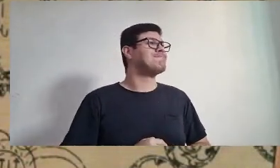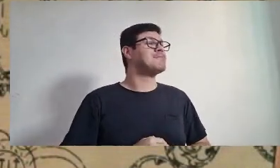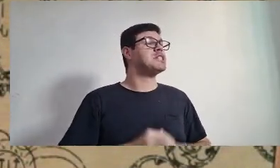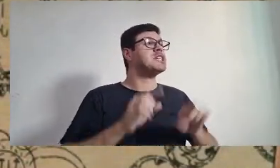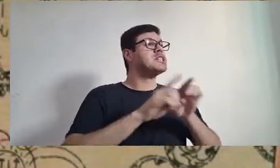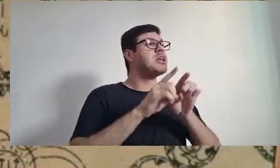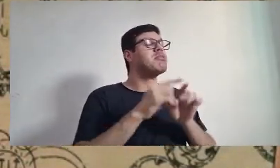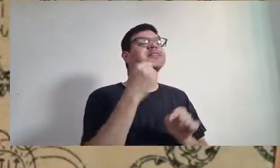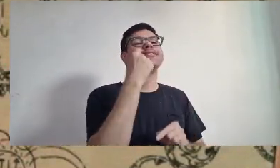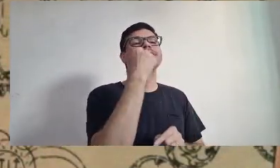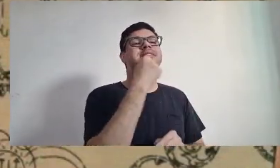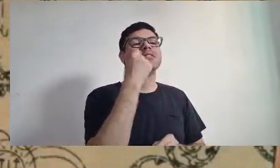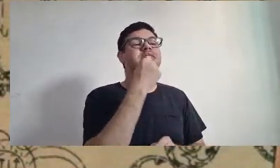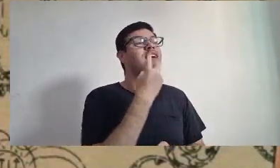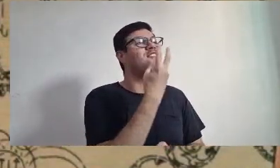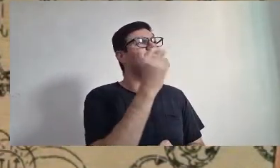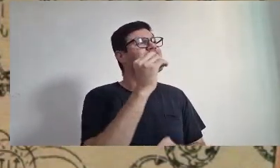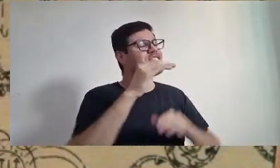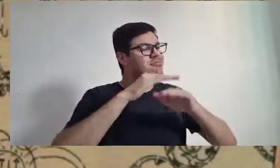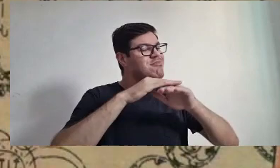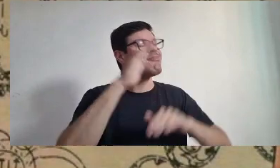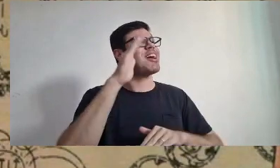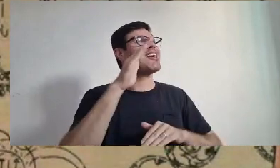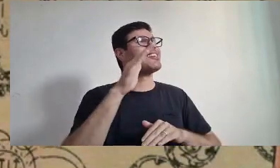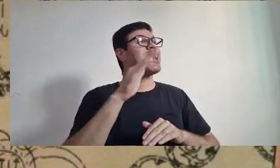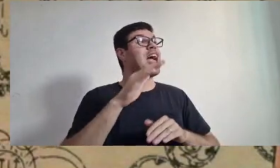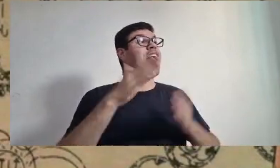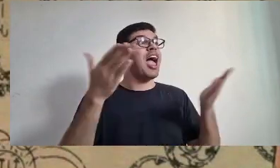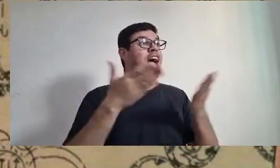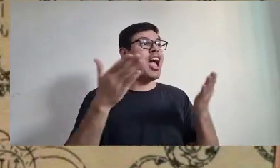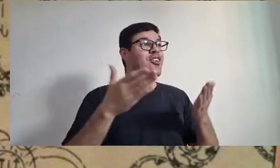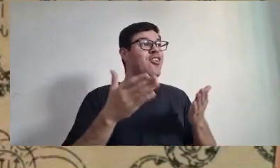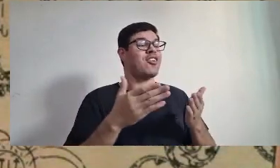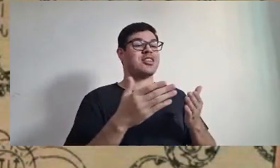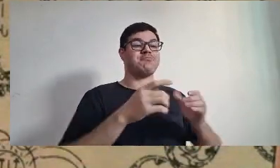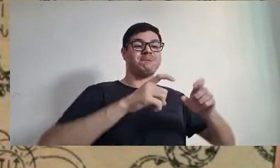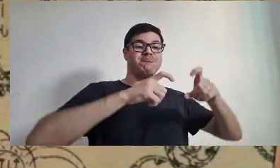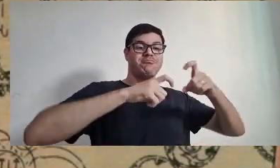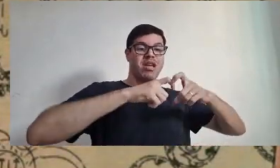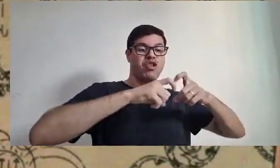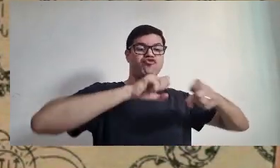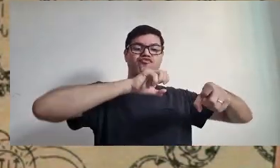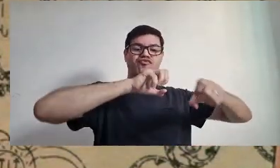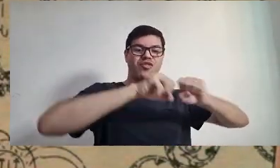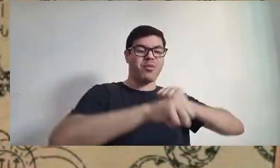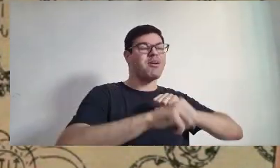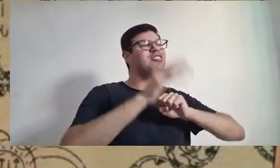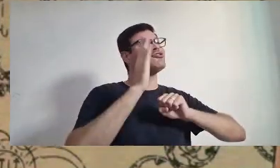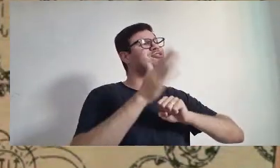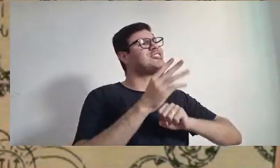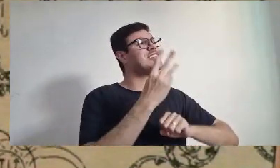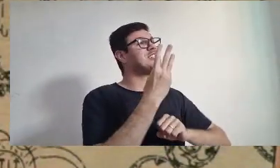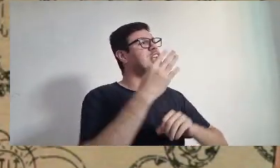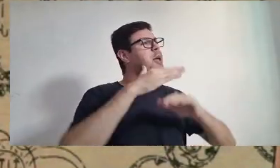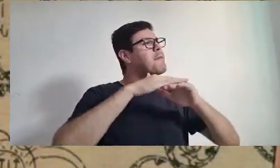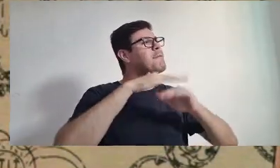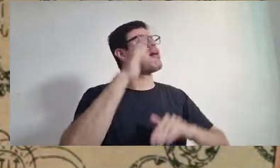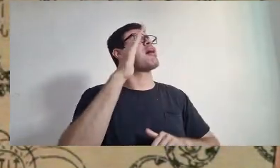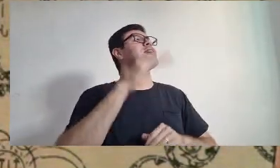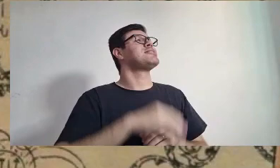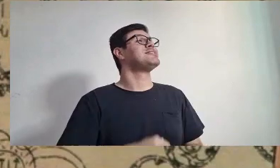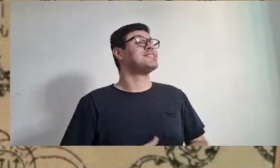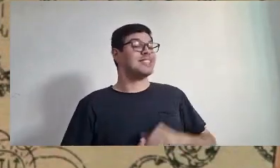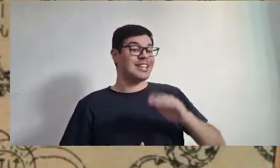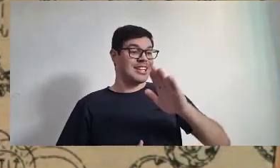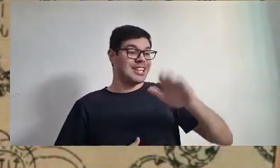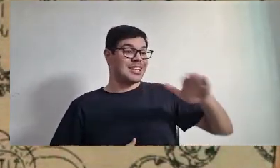20 dentistas, agora estão se formando os médicos. Muito bem. Já temos 3 médicos, neste ano estão mais 3 médicos se formando, são